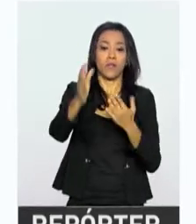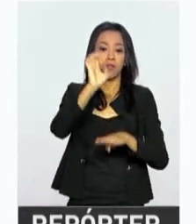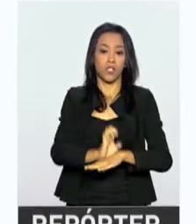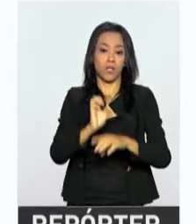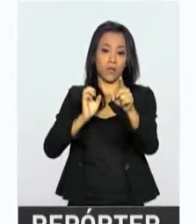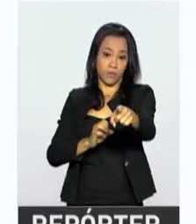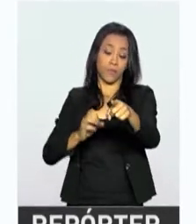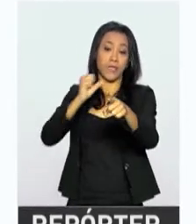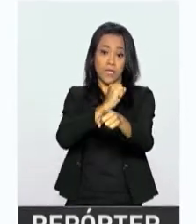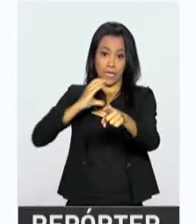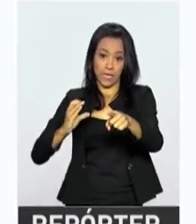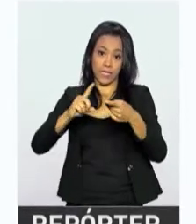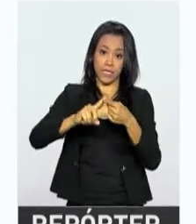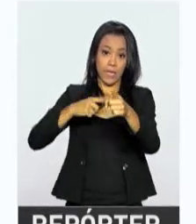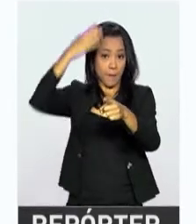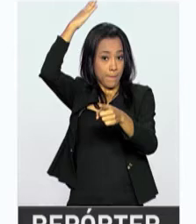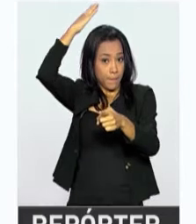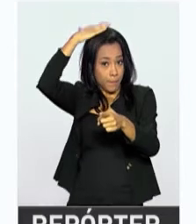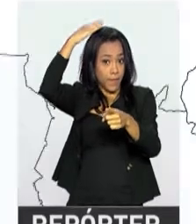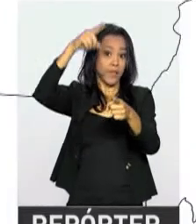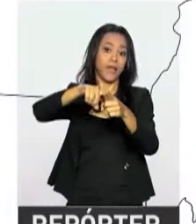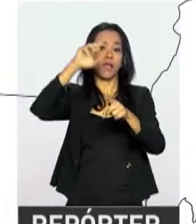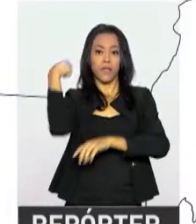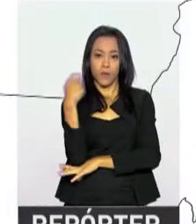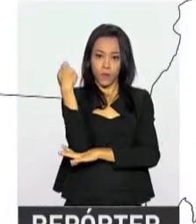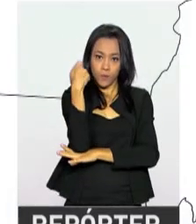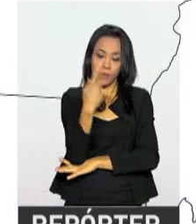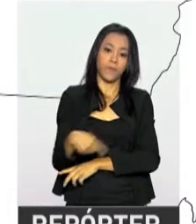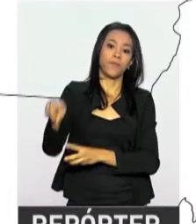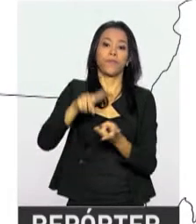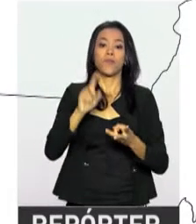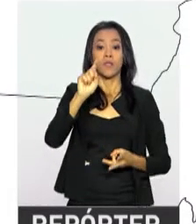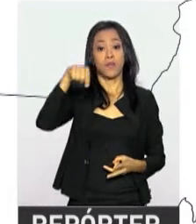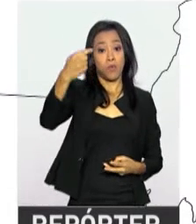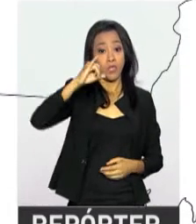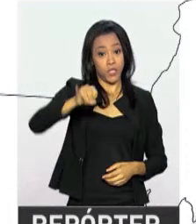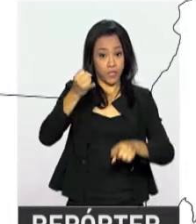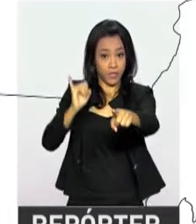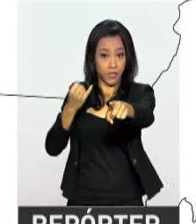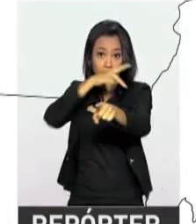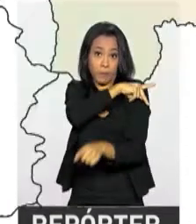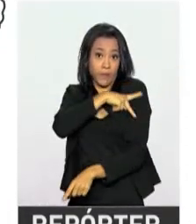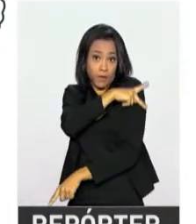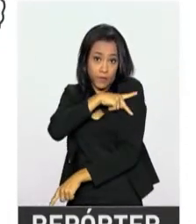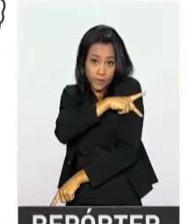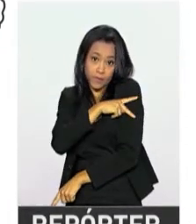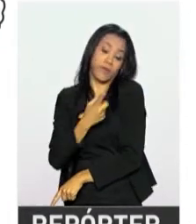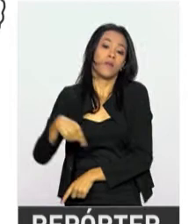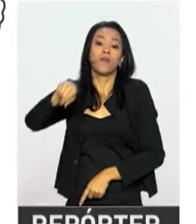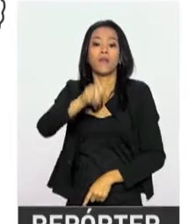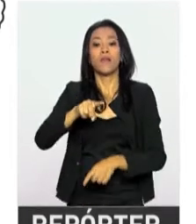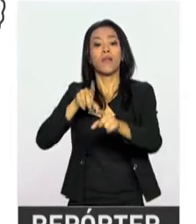santa catarina paraná e rio grande do sul em janeiro do ano que vem será a vez do piauí alagoas